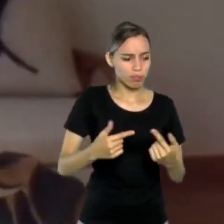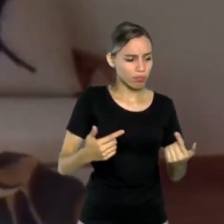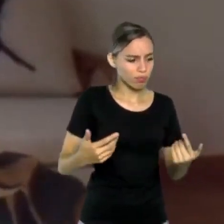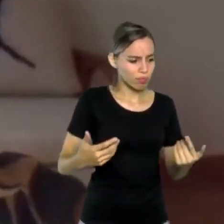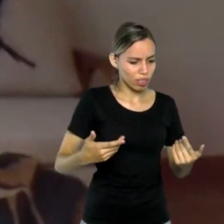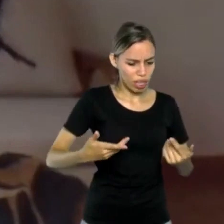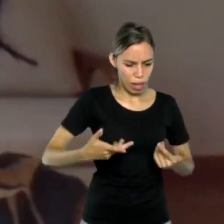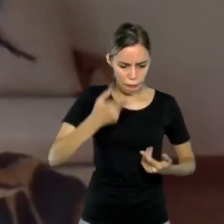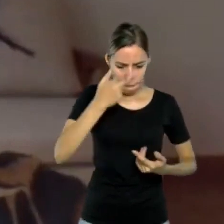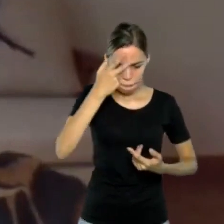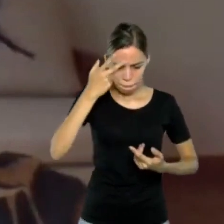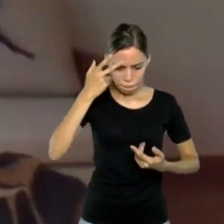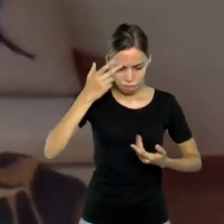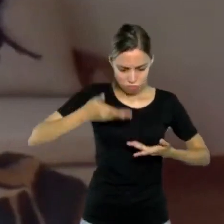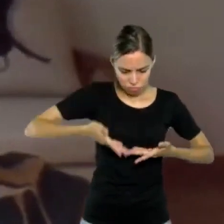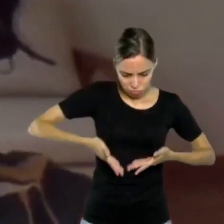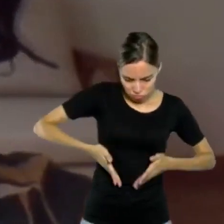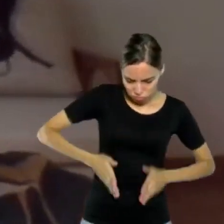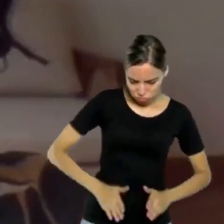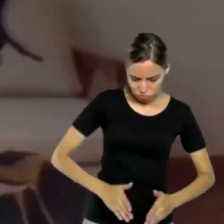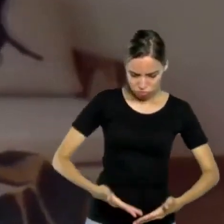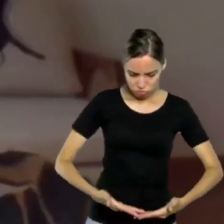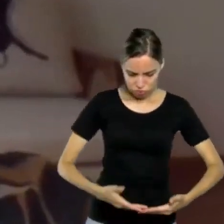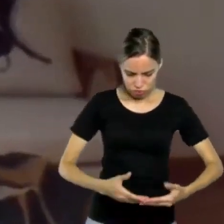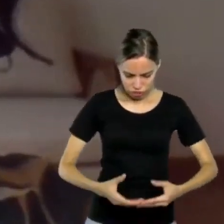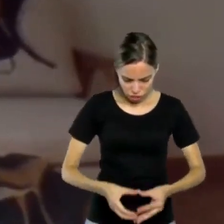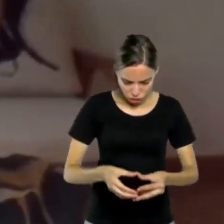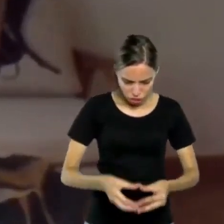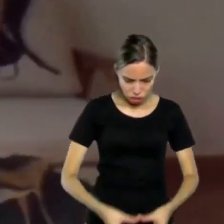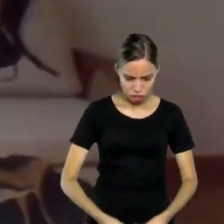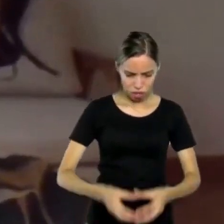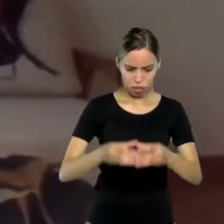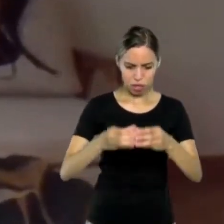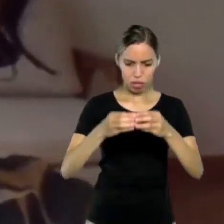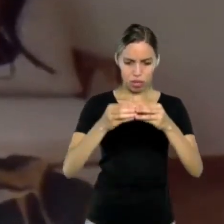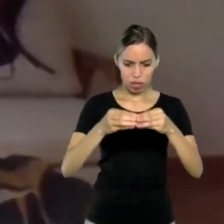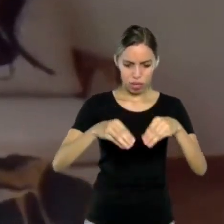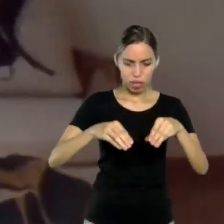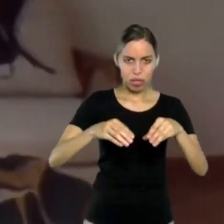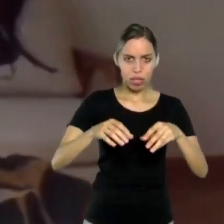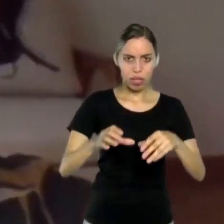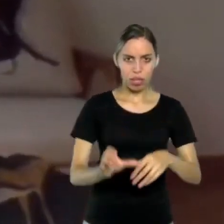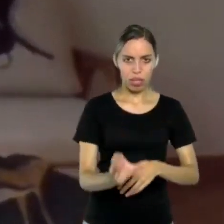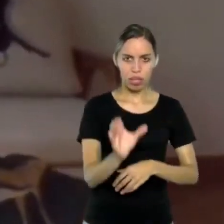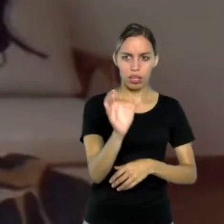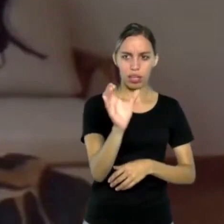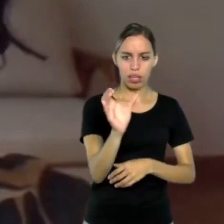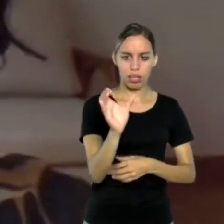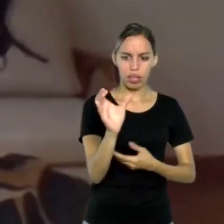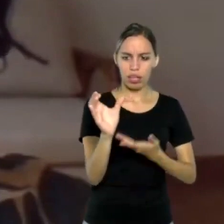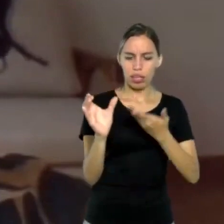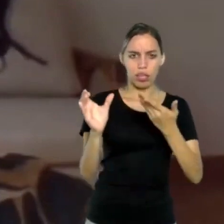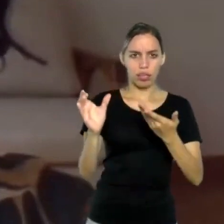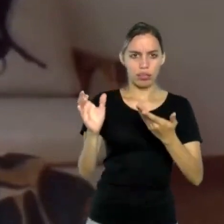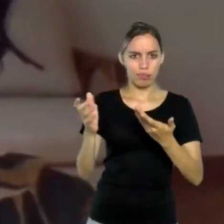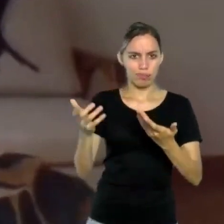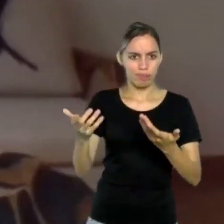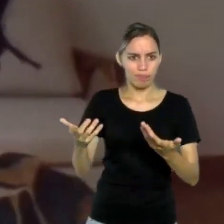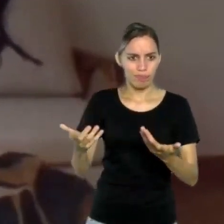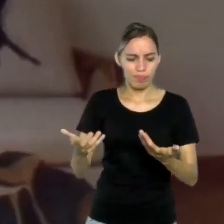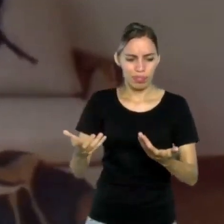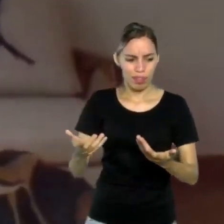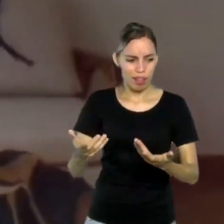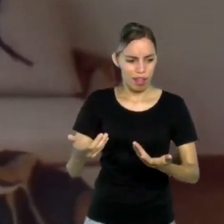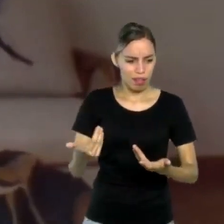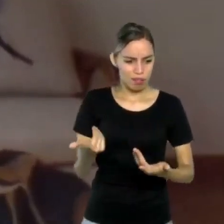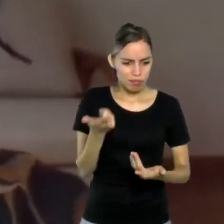luz um ovo que por dentro ainda está no breu. E é possível sentir no interior da forma infinita e curva o risco de não conseguir